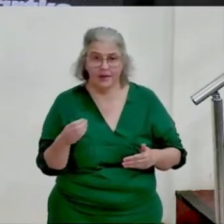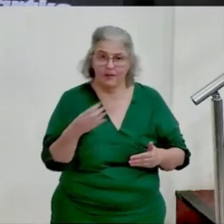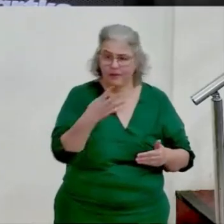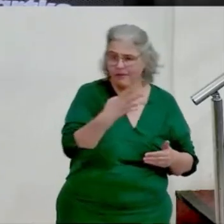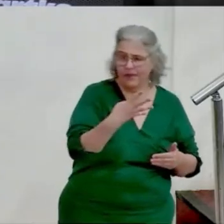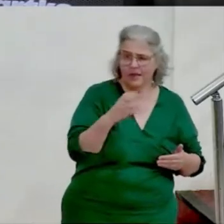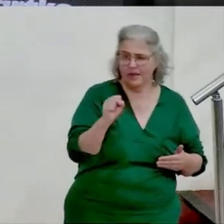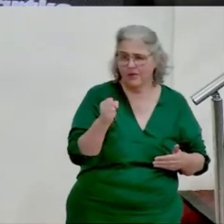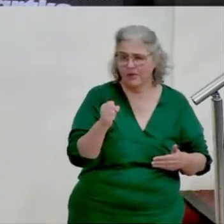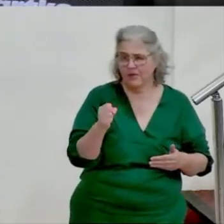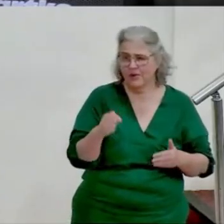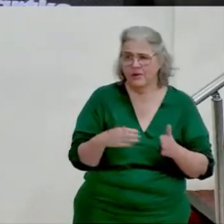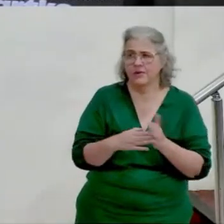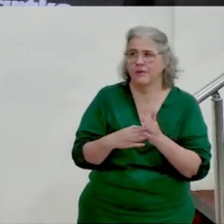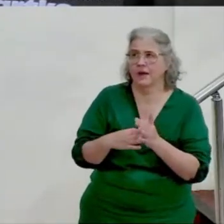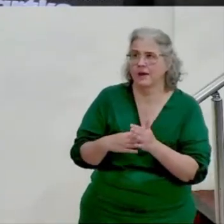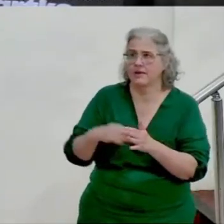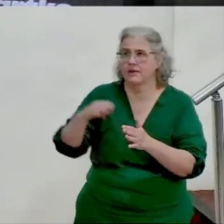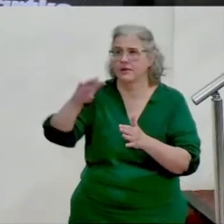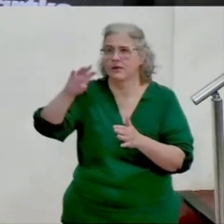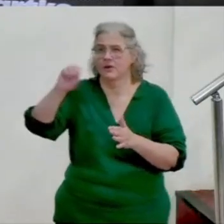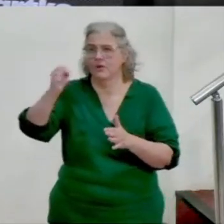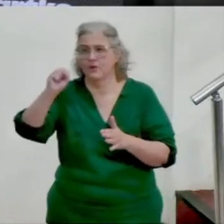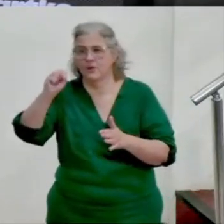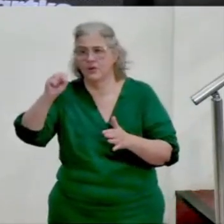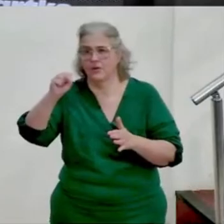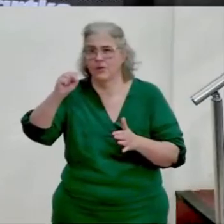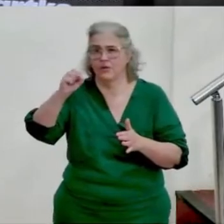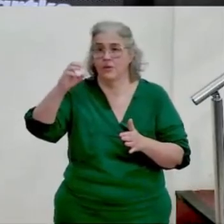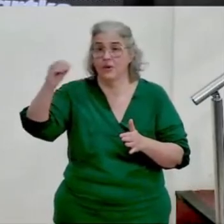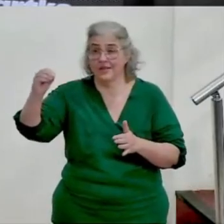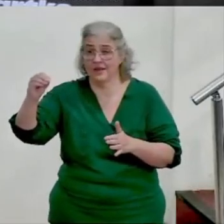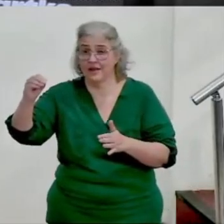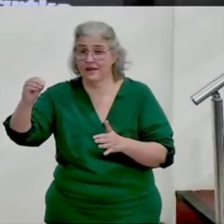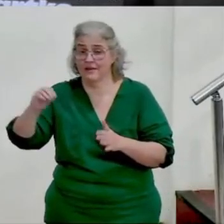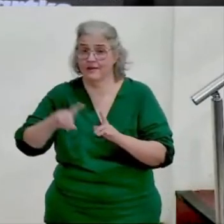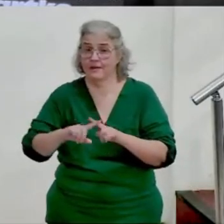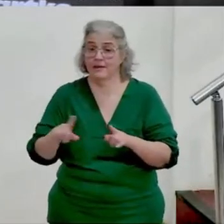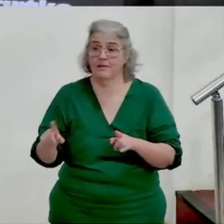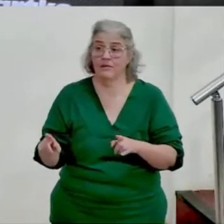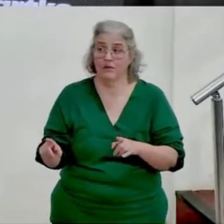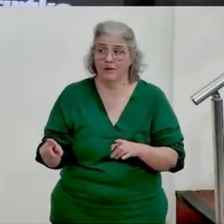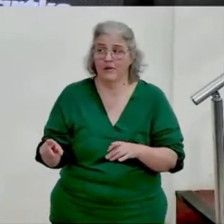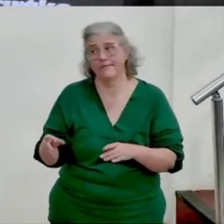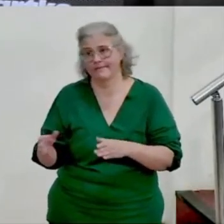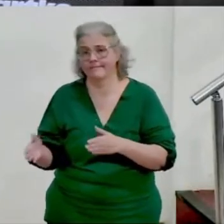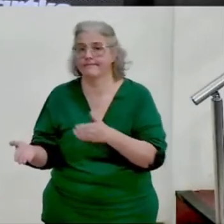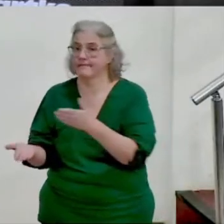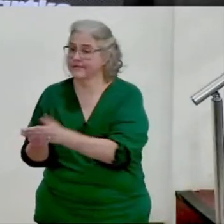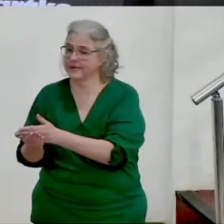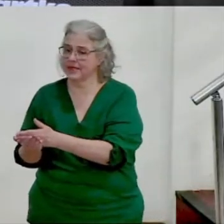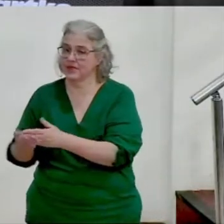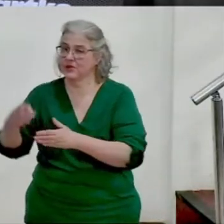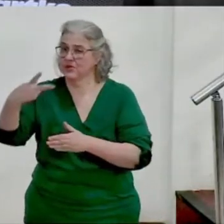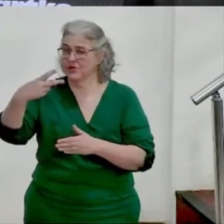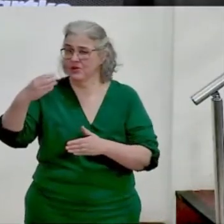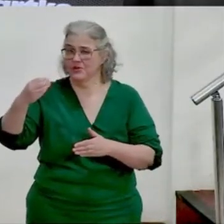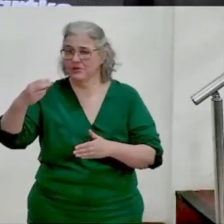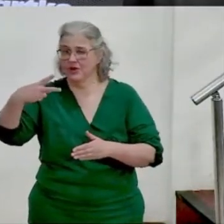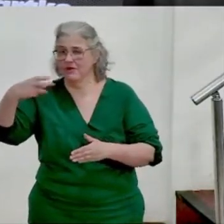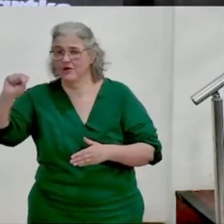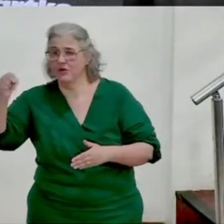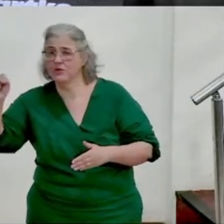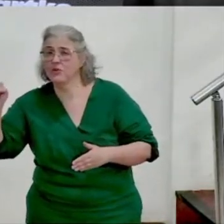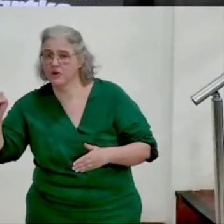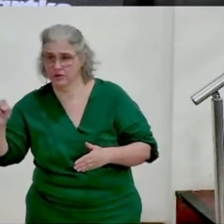80, 2028. Está chegando. Será que dessa vez vai? 2028? Jesus